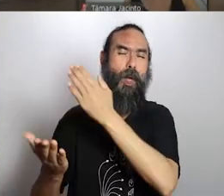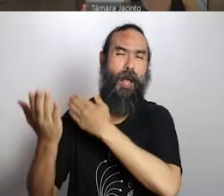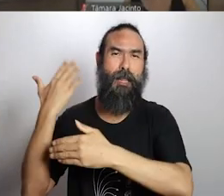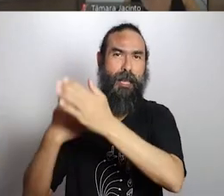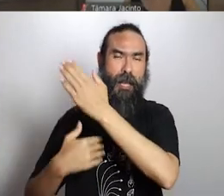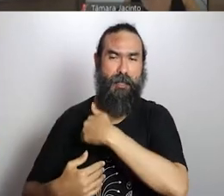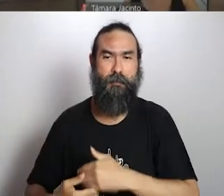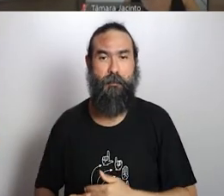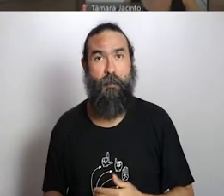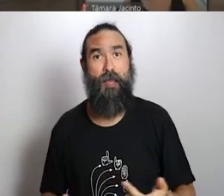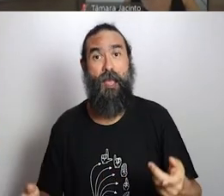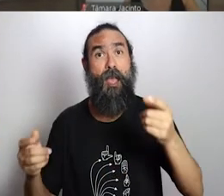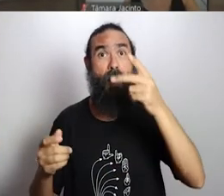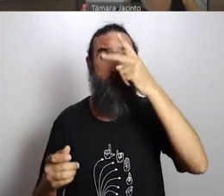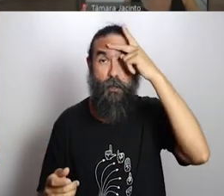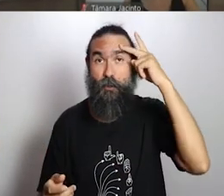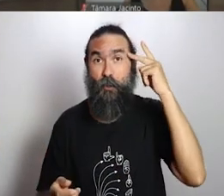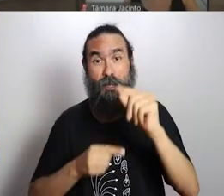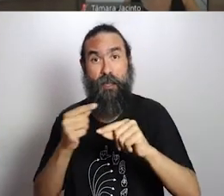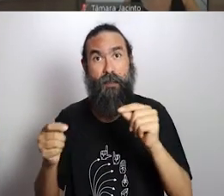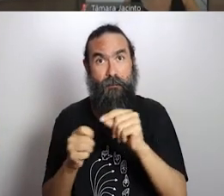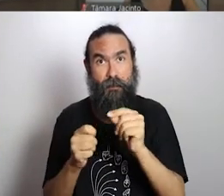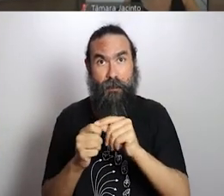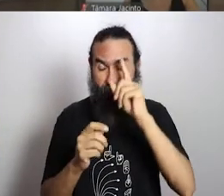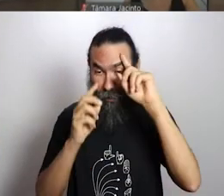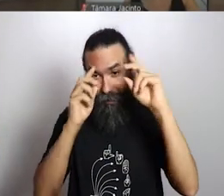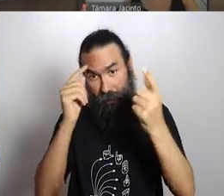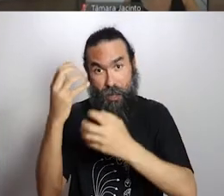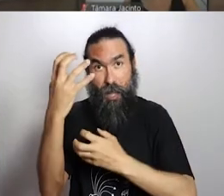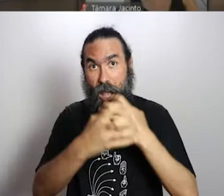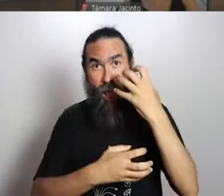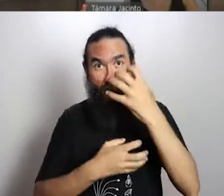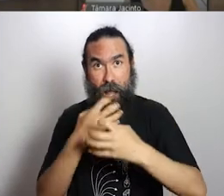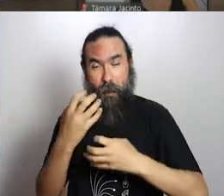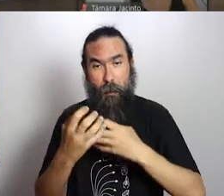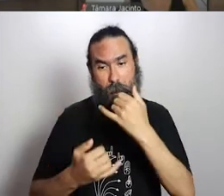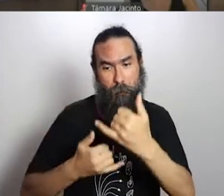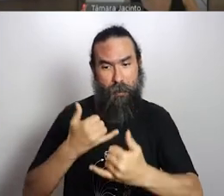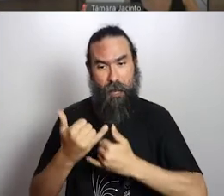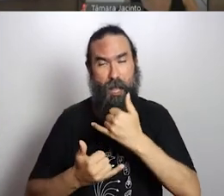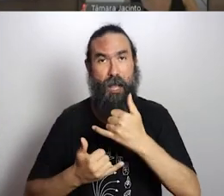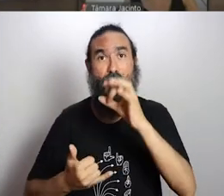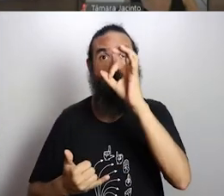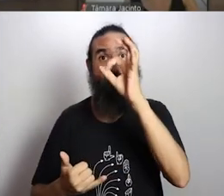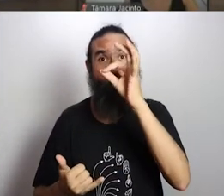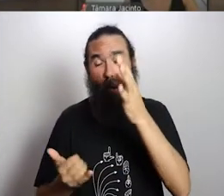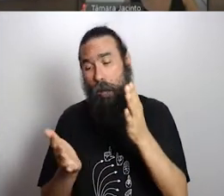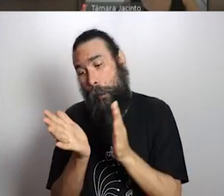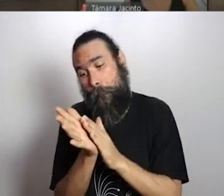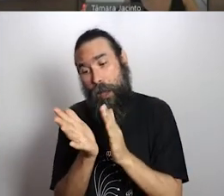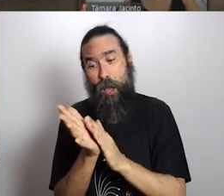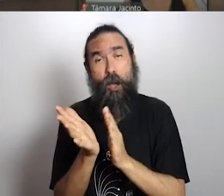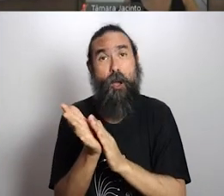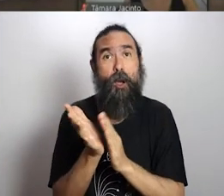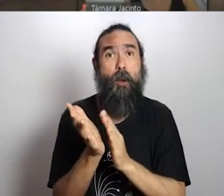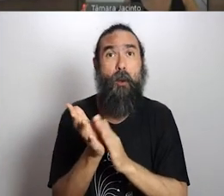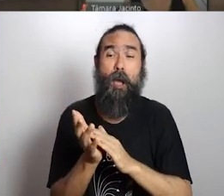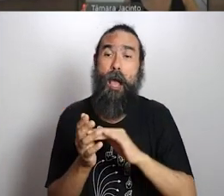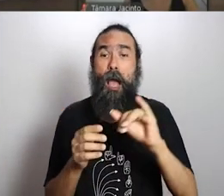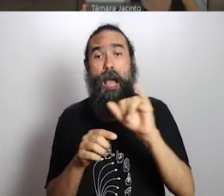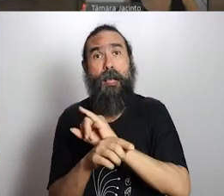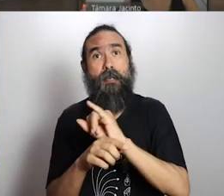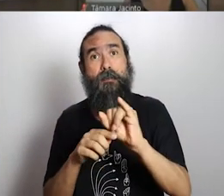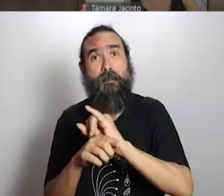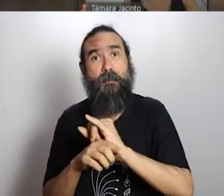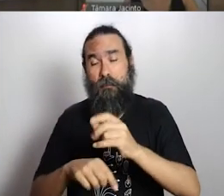fazedores de brinquedos, às vezes só com a voz e a mão, batendo palma, às vezes batendo na perna,